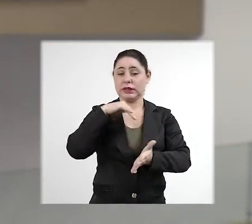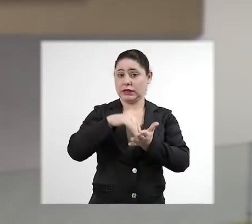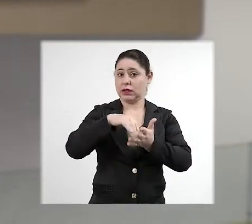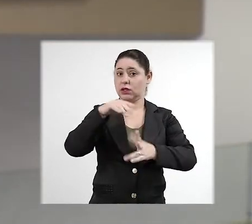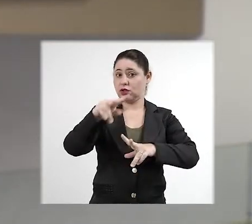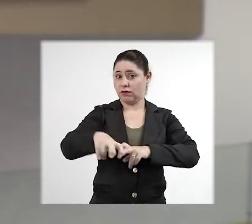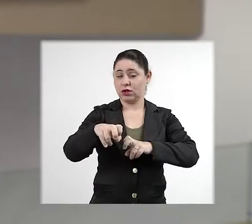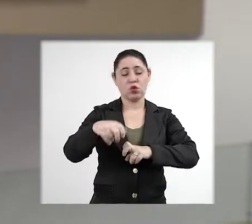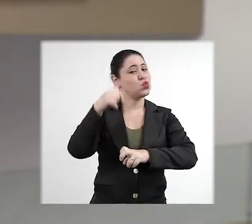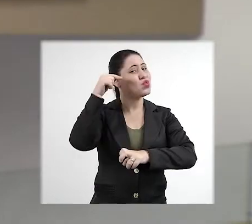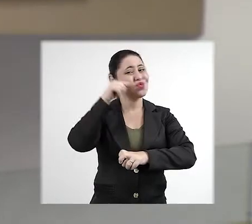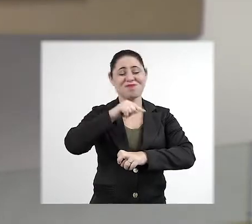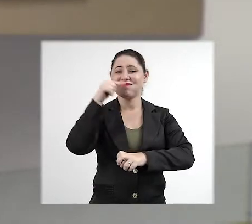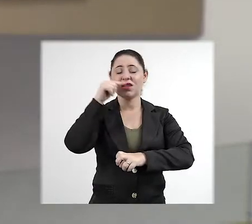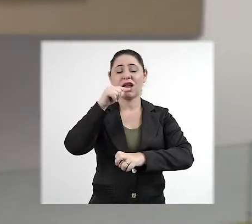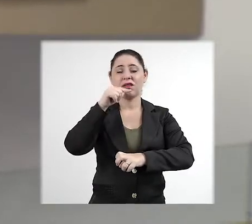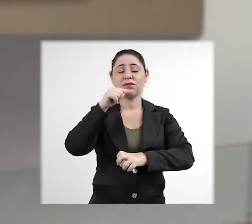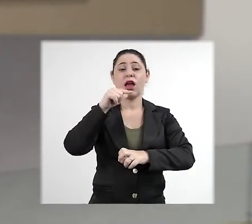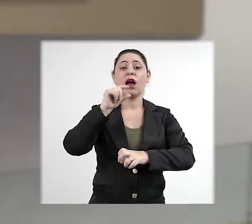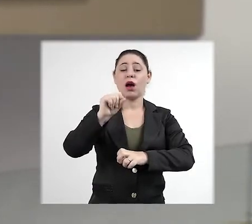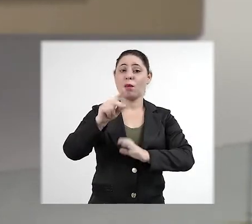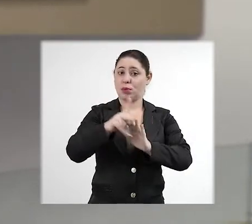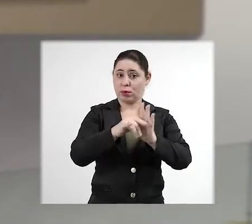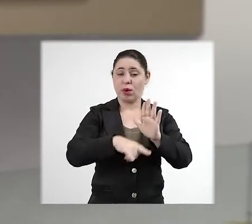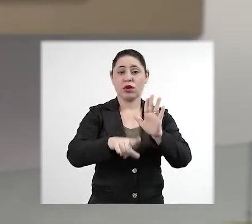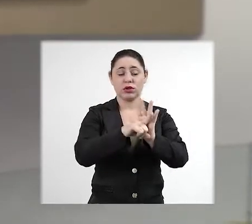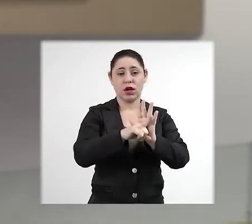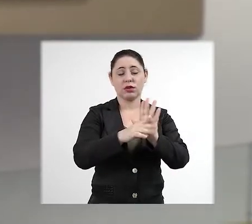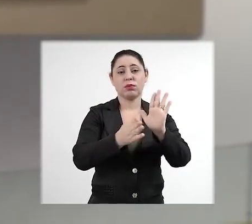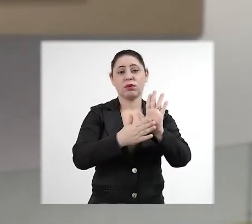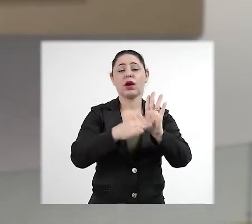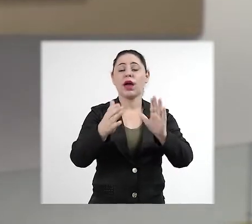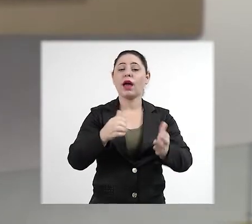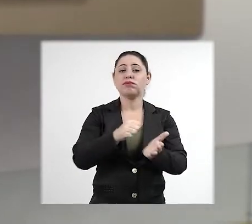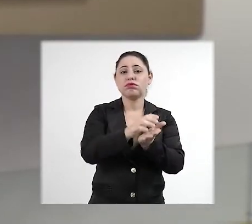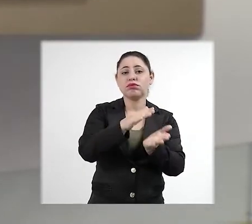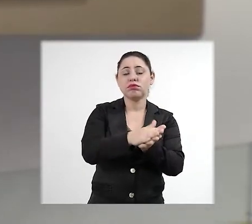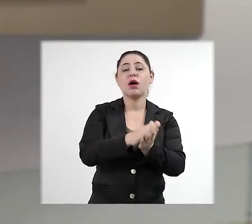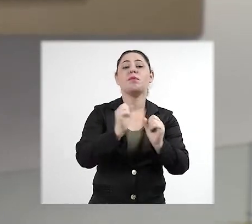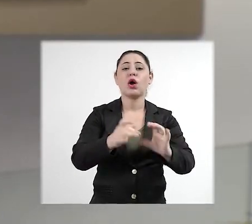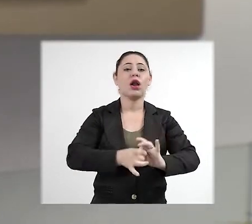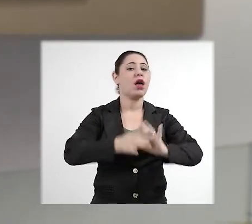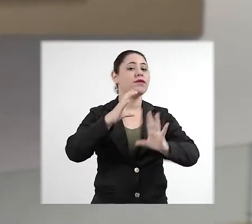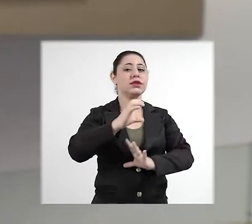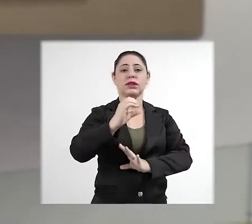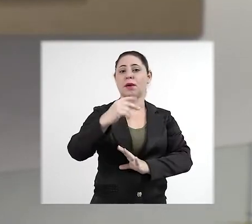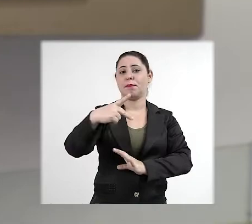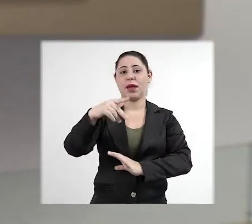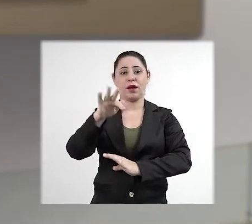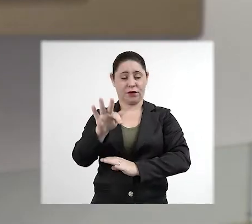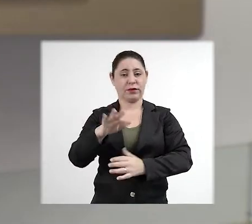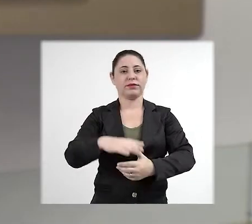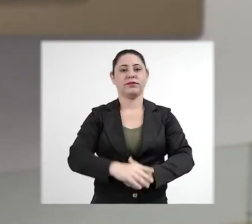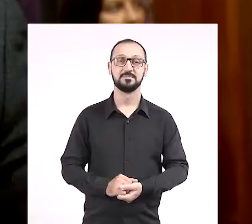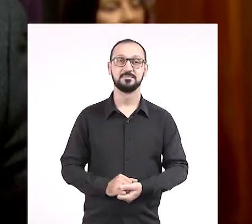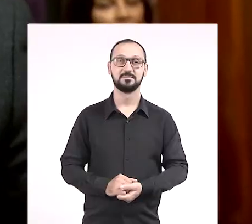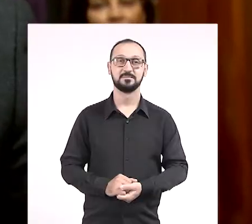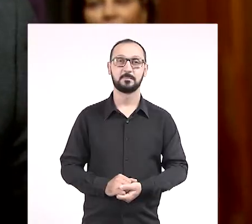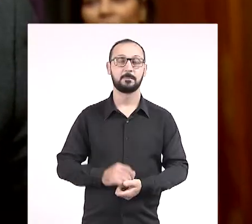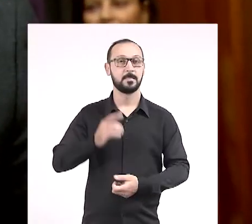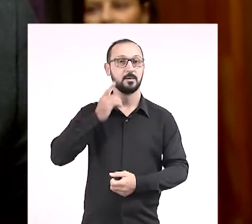Secretaria de Fazenda, ele não consegue. Proposta quer permitir emissão desse documento com relação ao